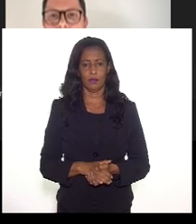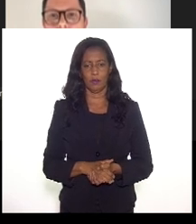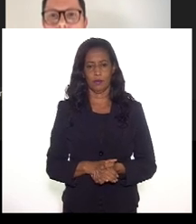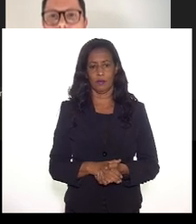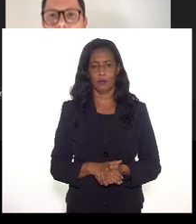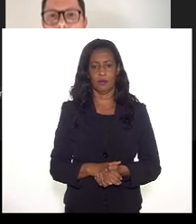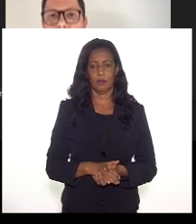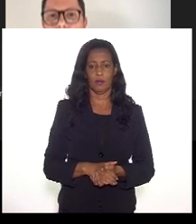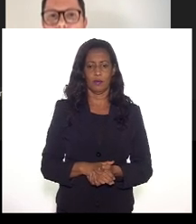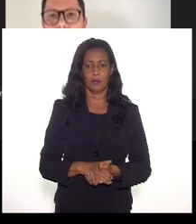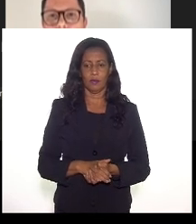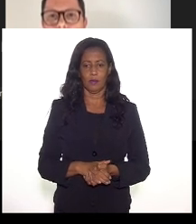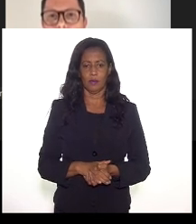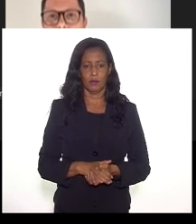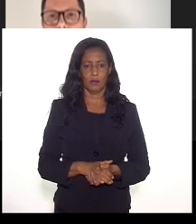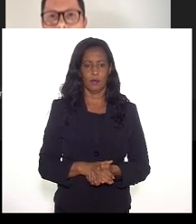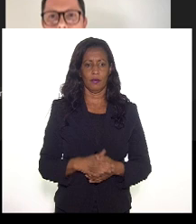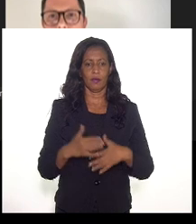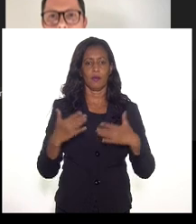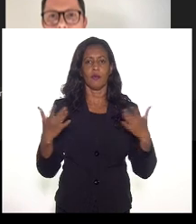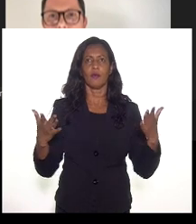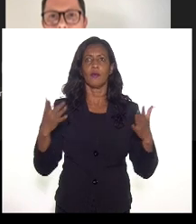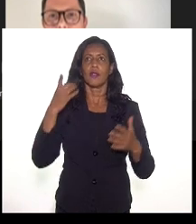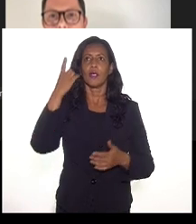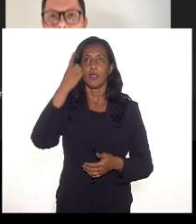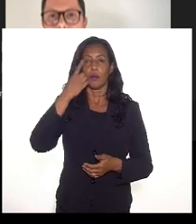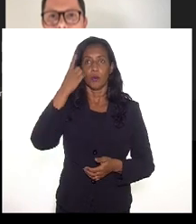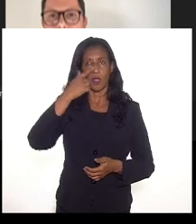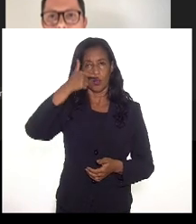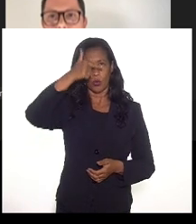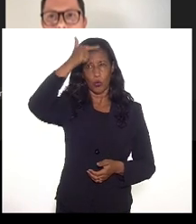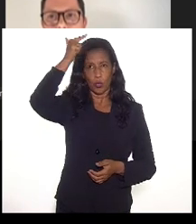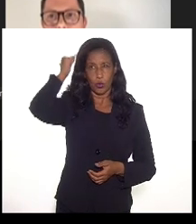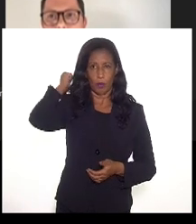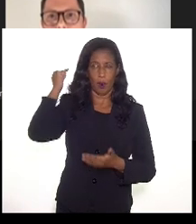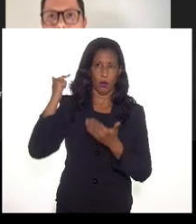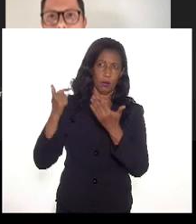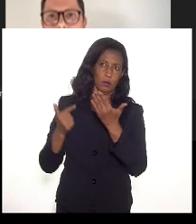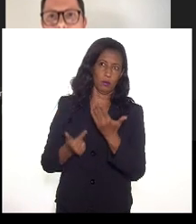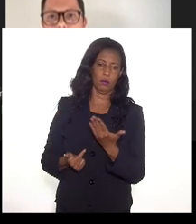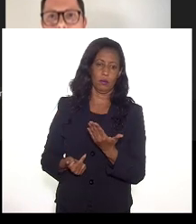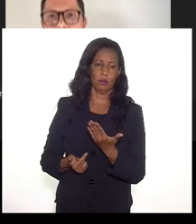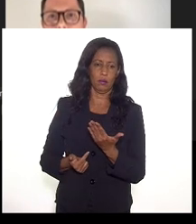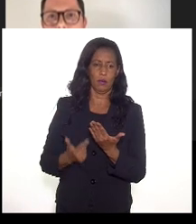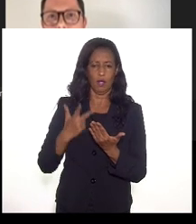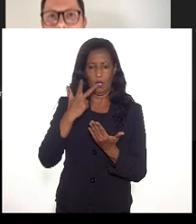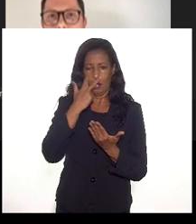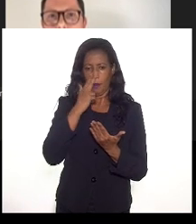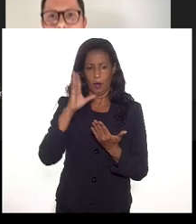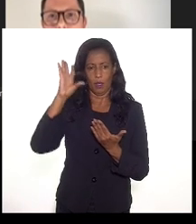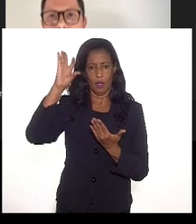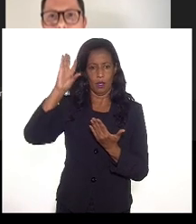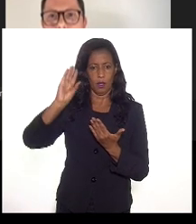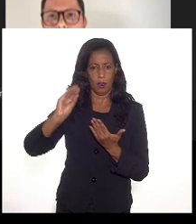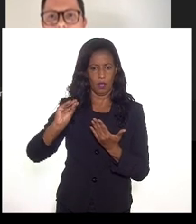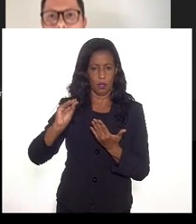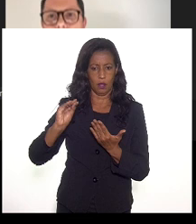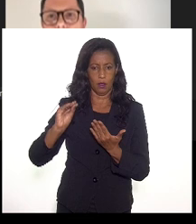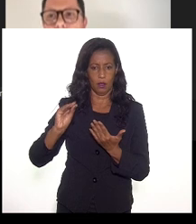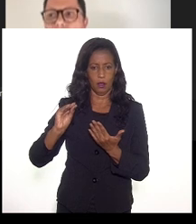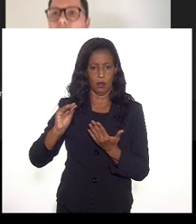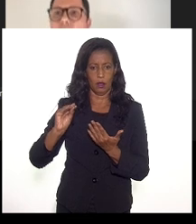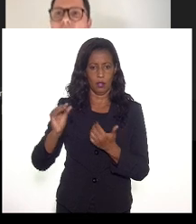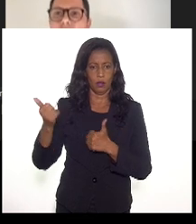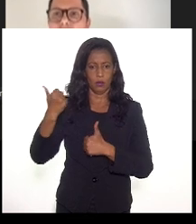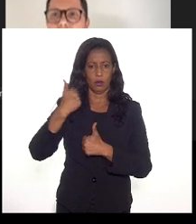minuto. O deputado Luiz Paulo havia chamado ele e parece que caiu no seu link, aí eu coloquei o deputado